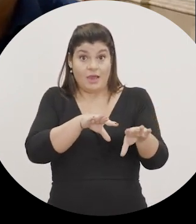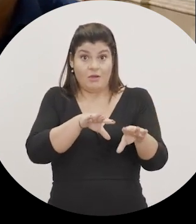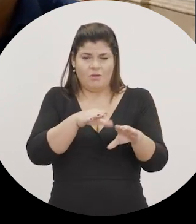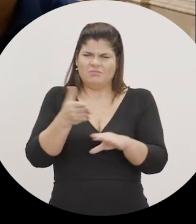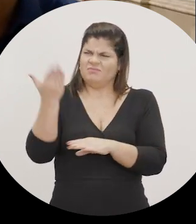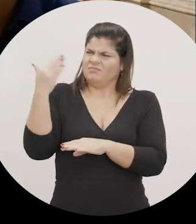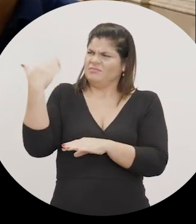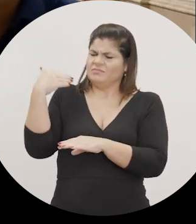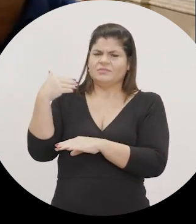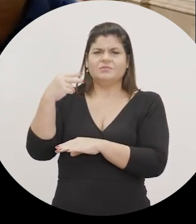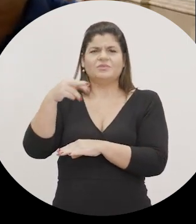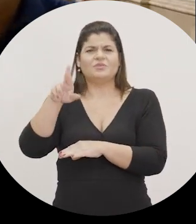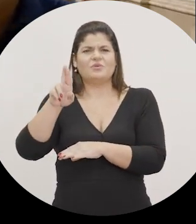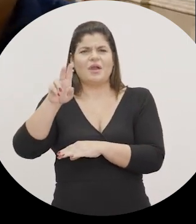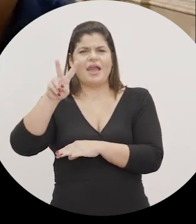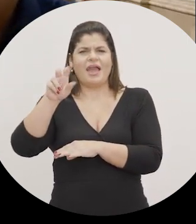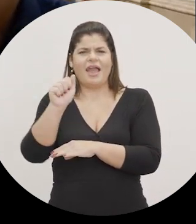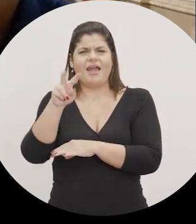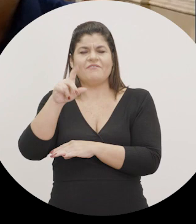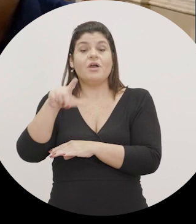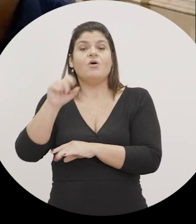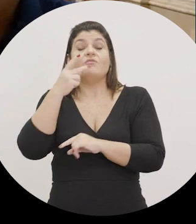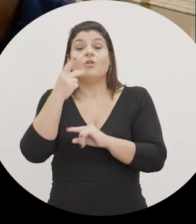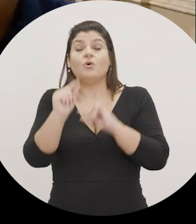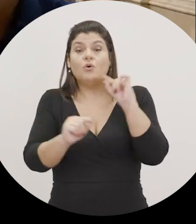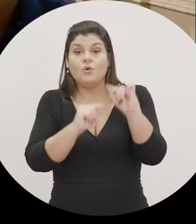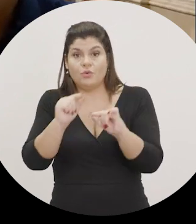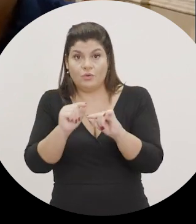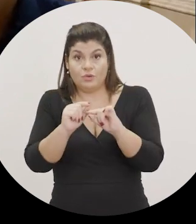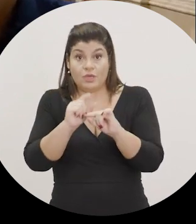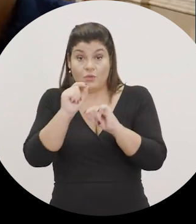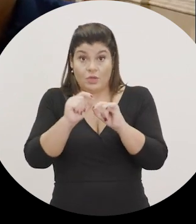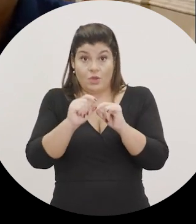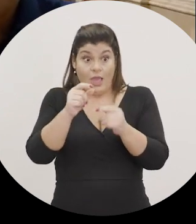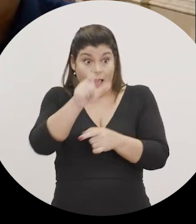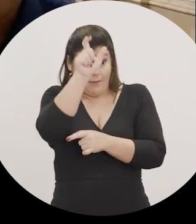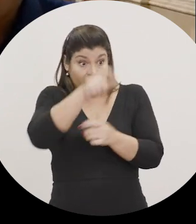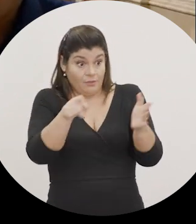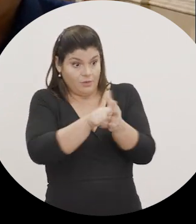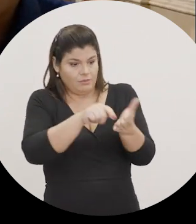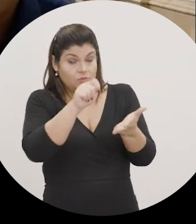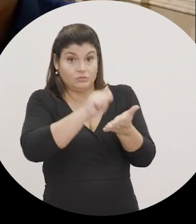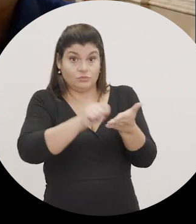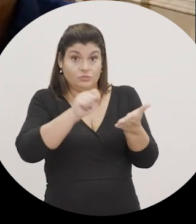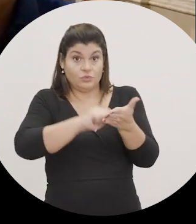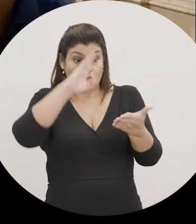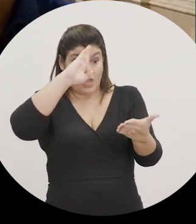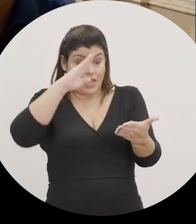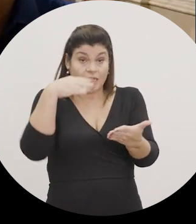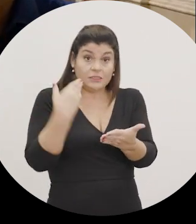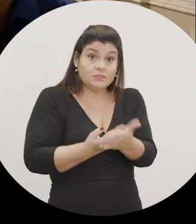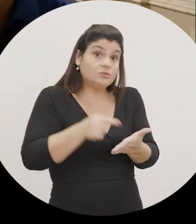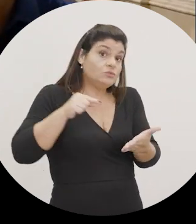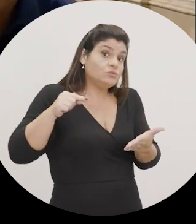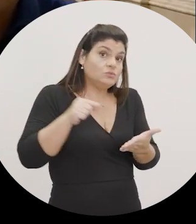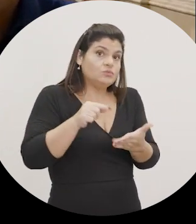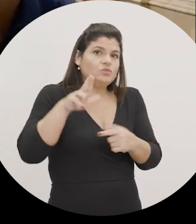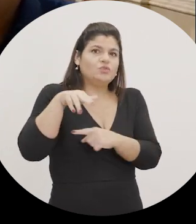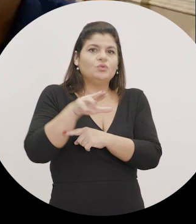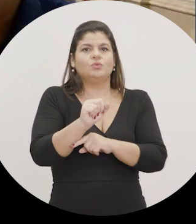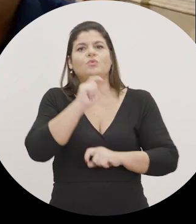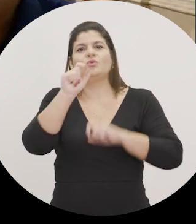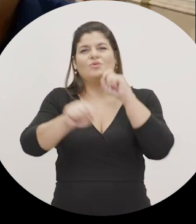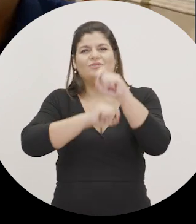uns tempos atrás, que ele diz assim, o crédito do compositor, o credo,